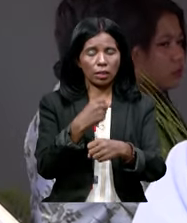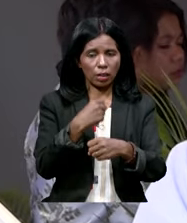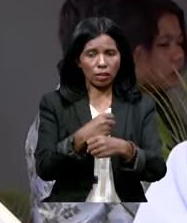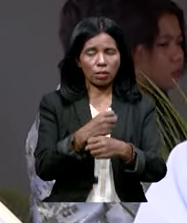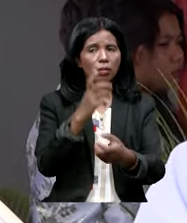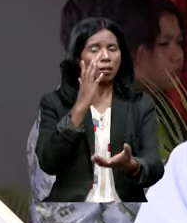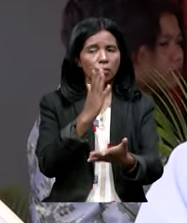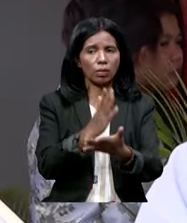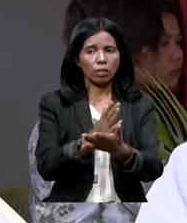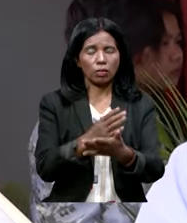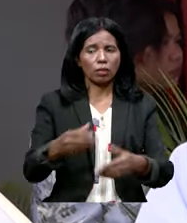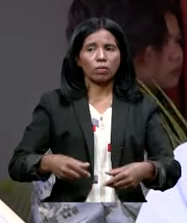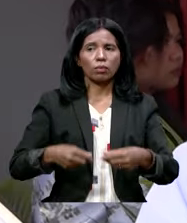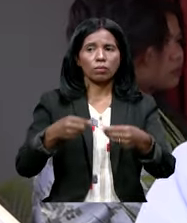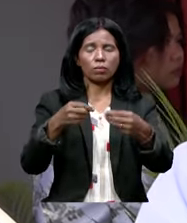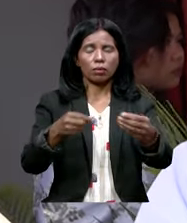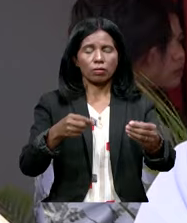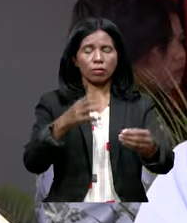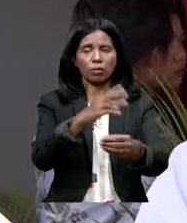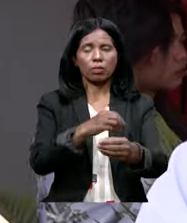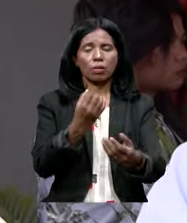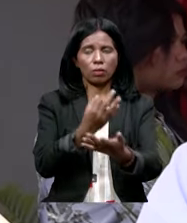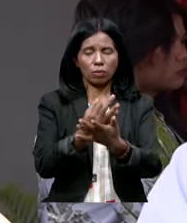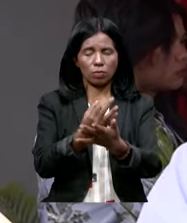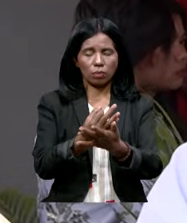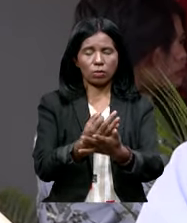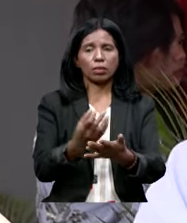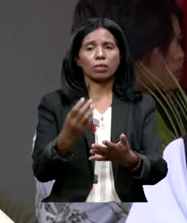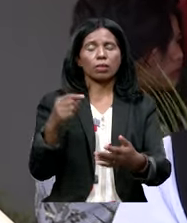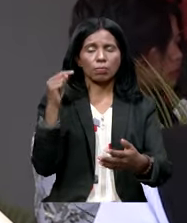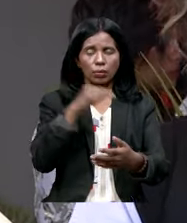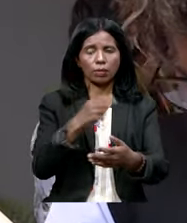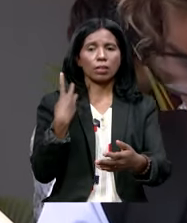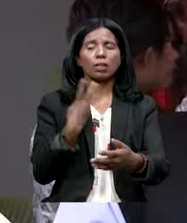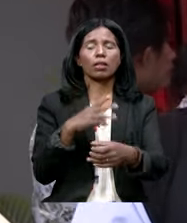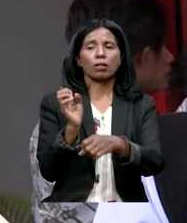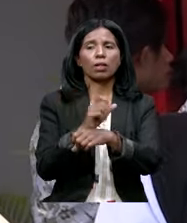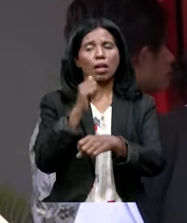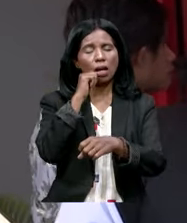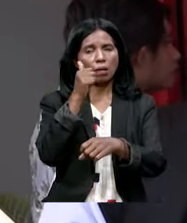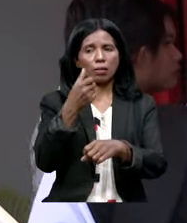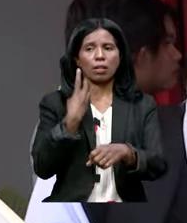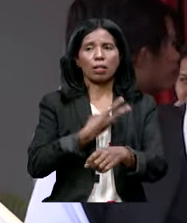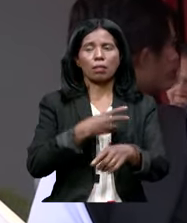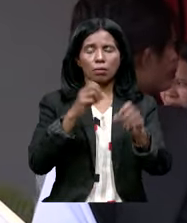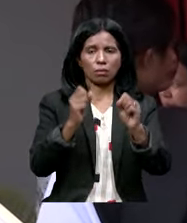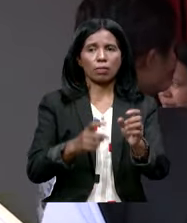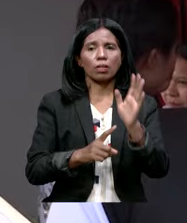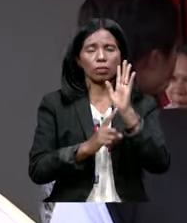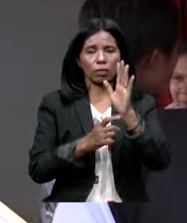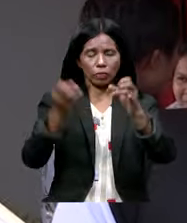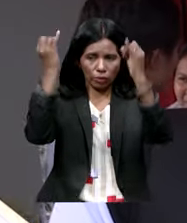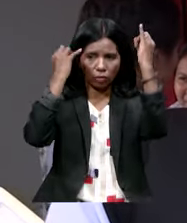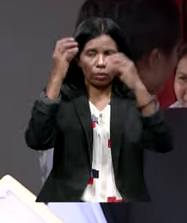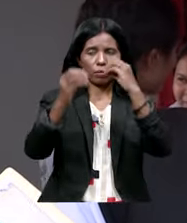prevene distribuição ka circulação moeda falso eta nina economia. Tamane maka ava maka ami bele foi informação detalhe